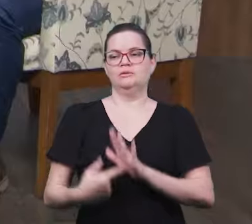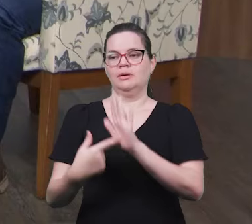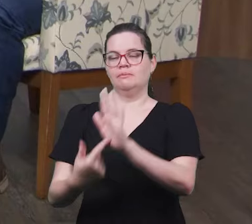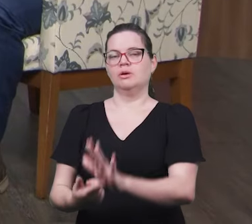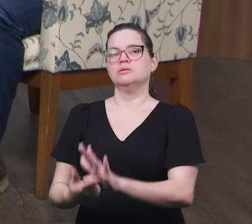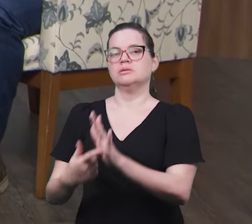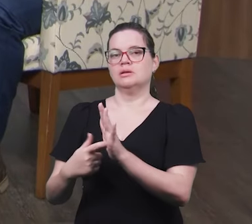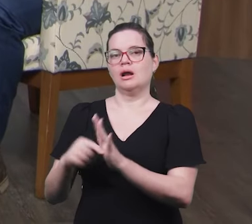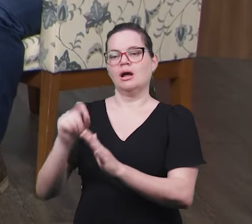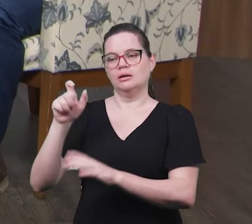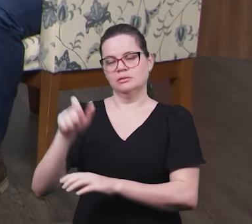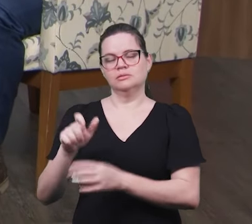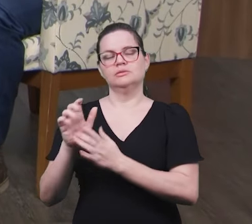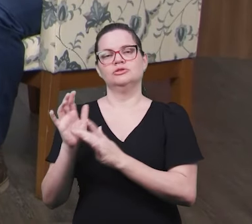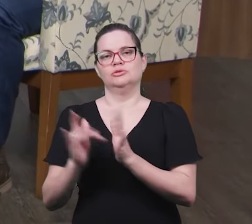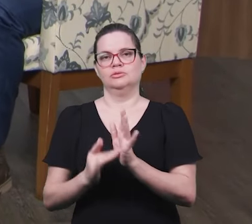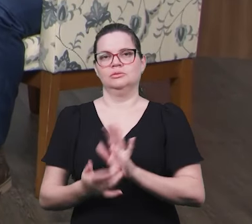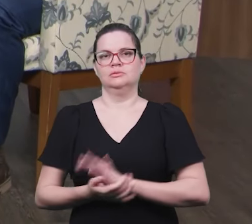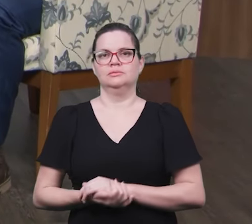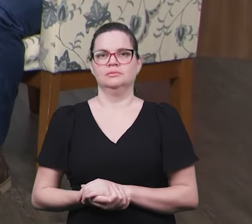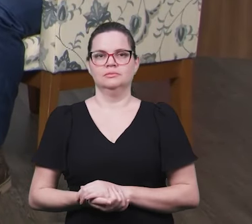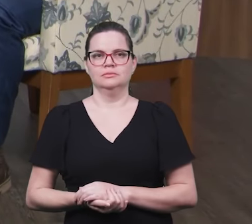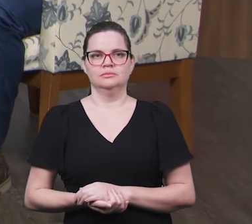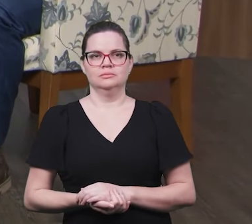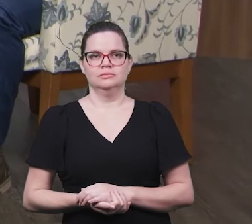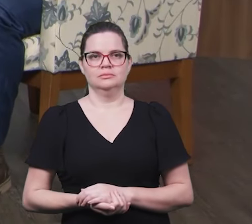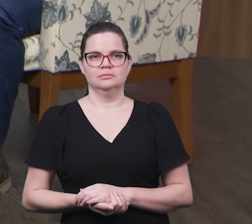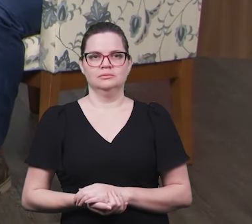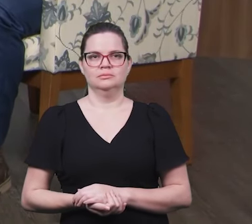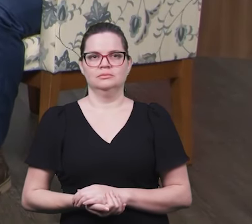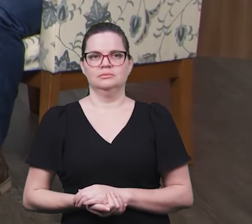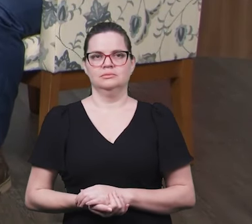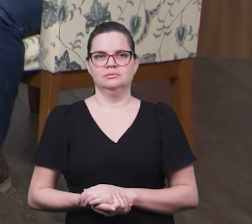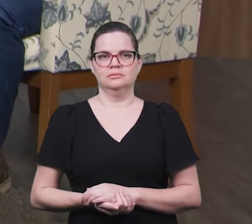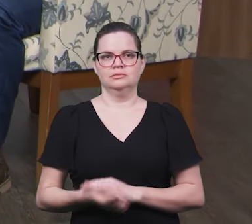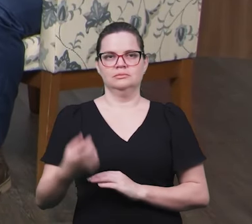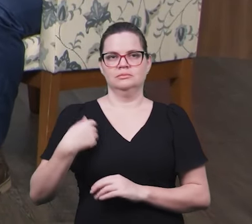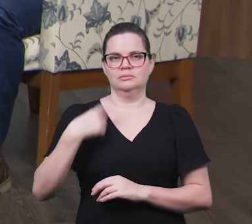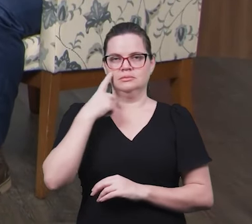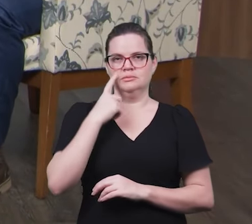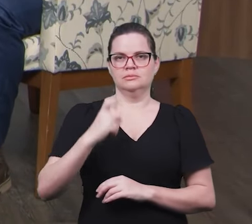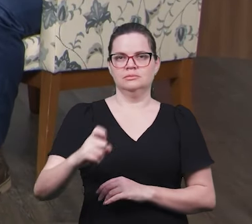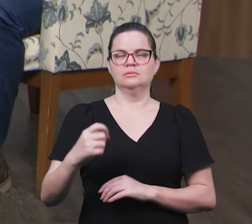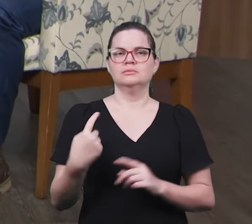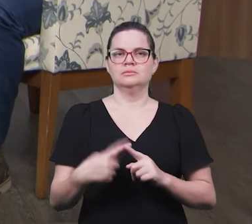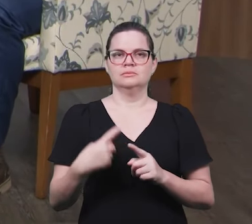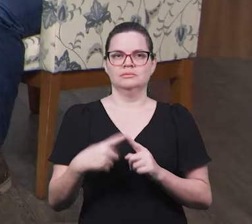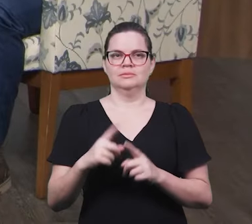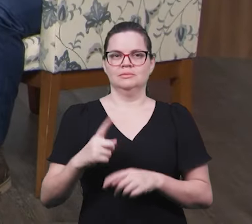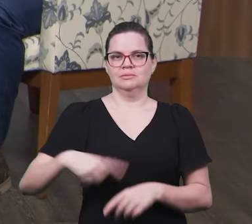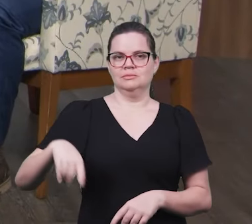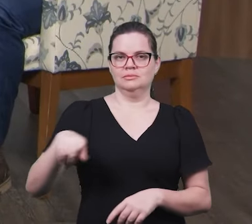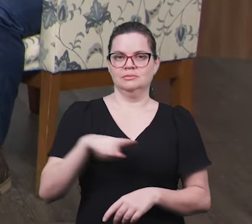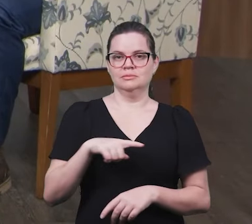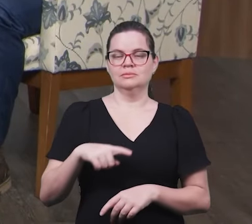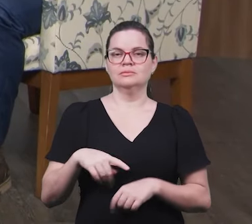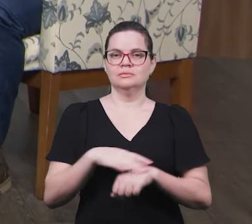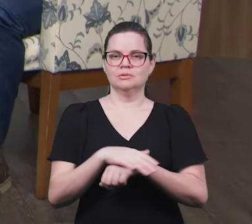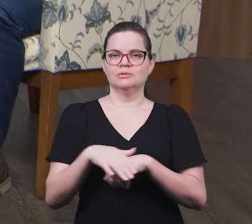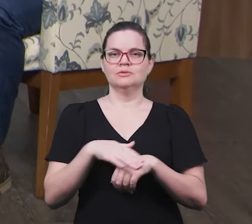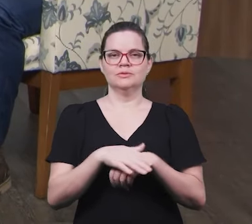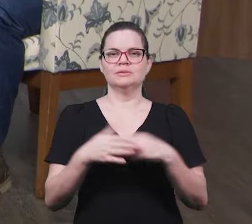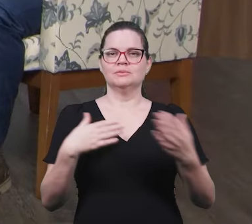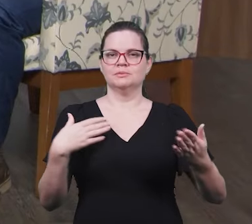sombra. Exatamente. Exatamente isso, a sombra. Interessante, pastor Lourenço, que nós aqui vamos